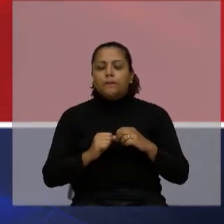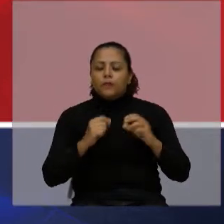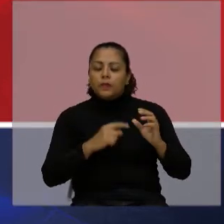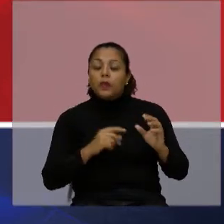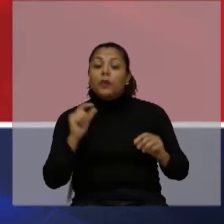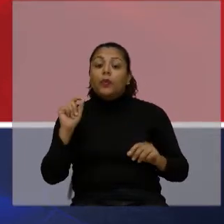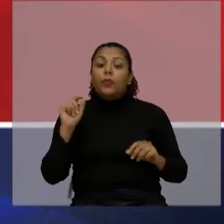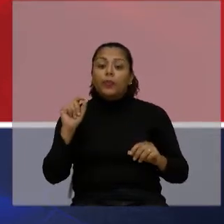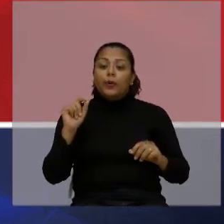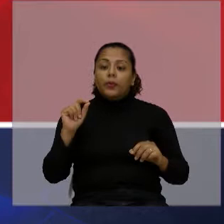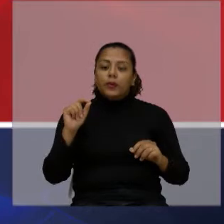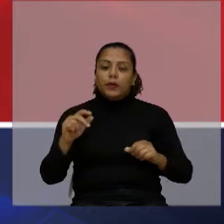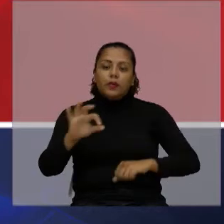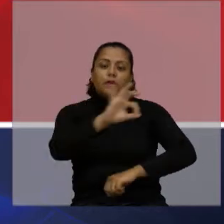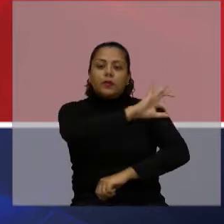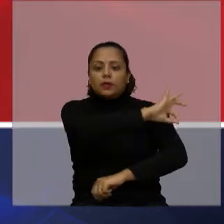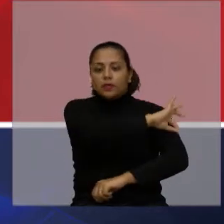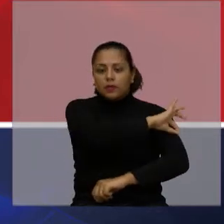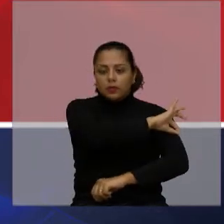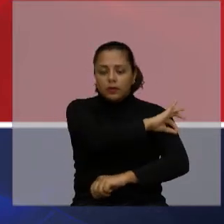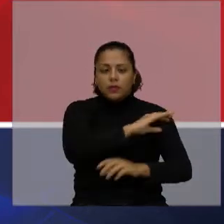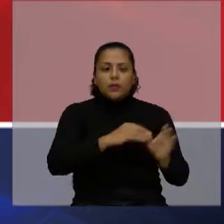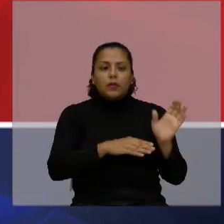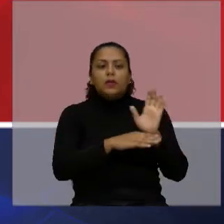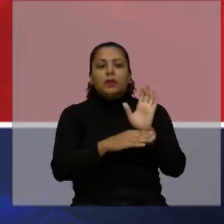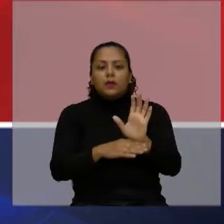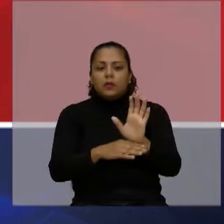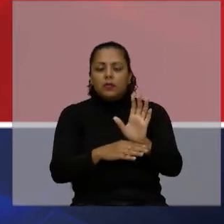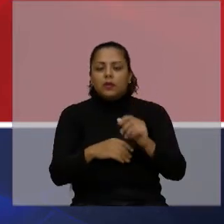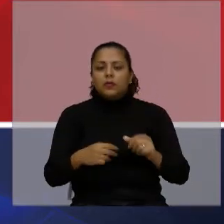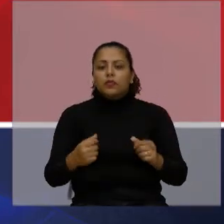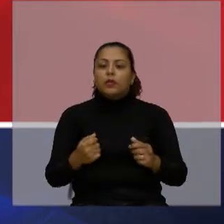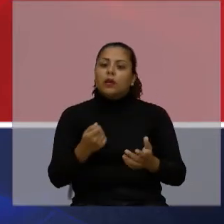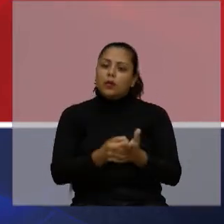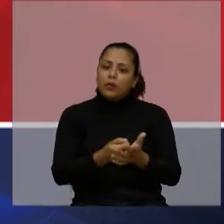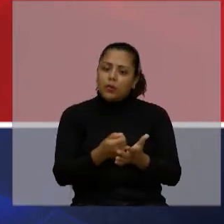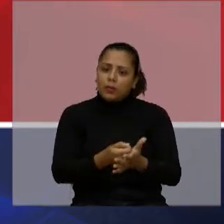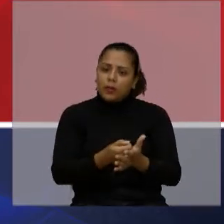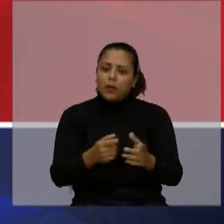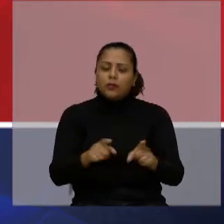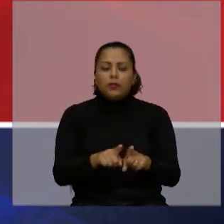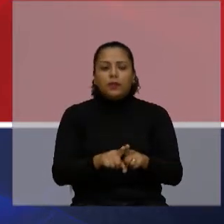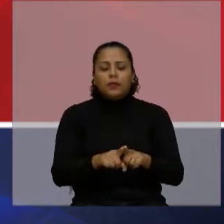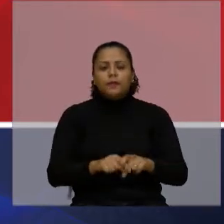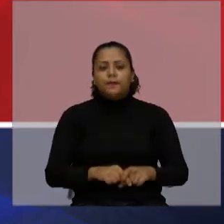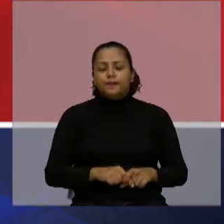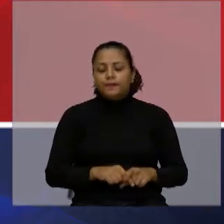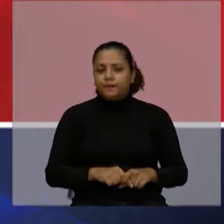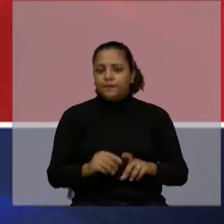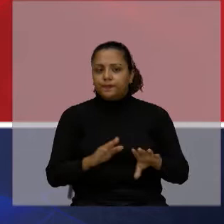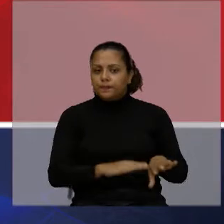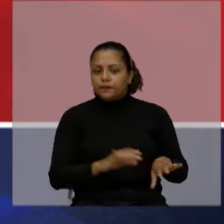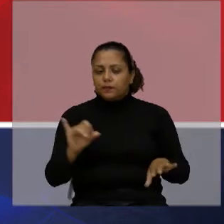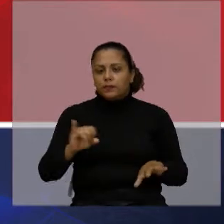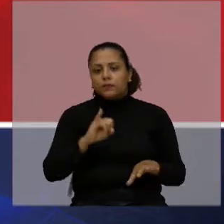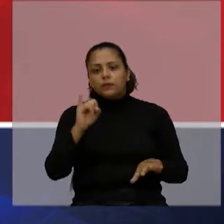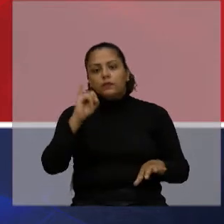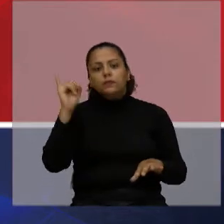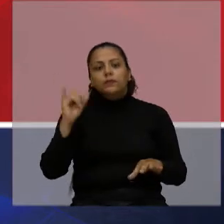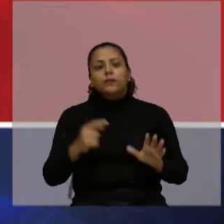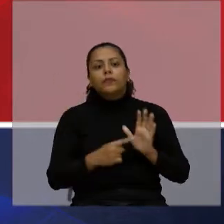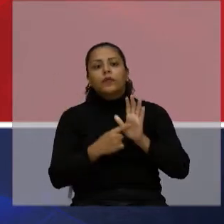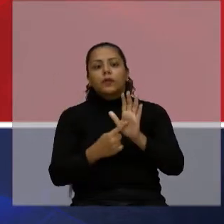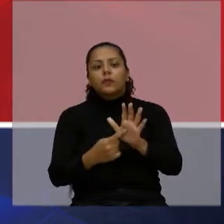destinação à aquisição de vacinas e insumos para tratamento do Covid. Também aqui, eu acho importante destacar que a nossa cidade